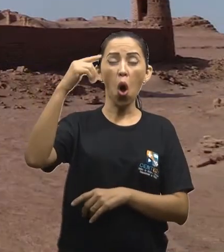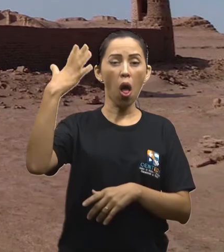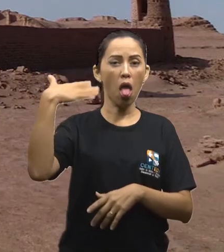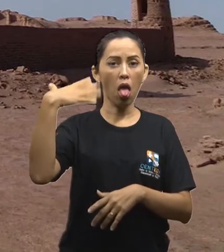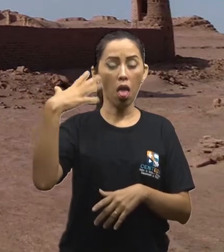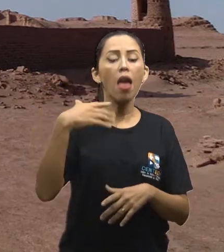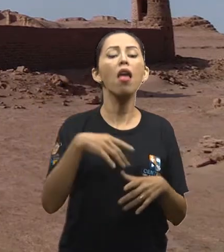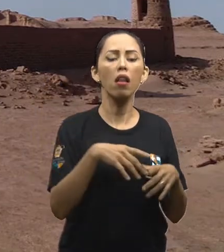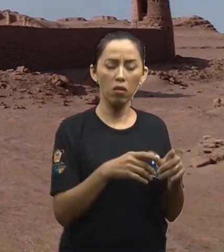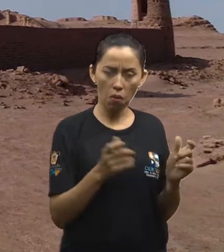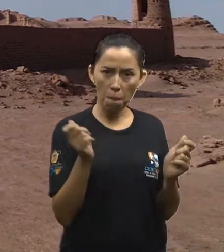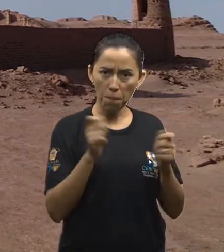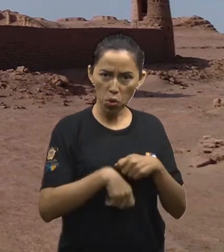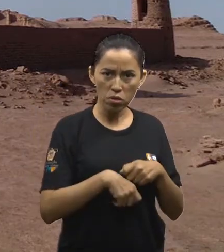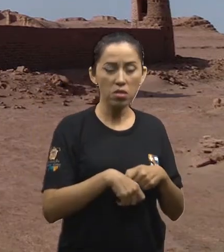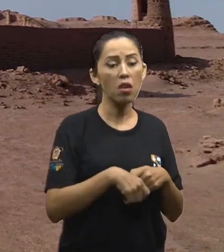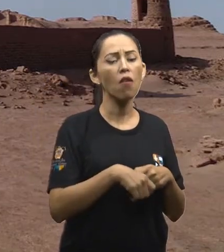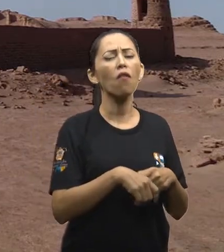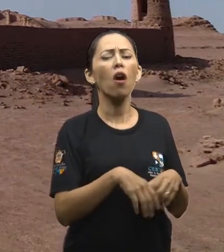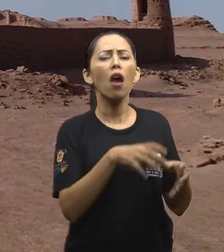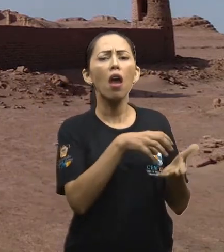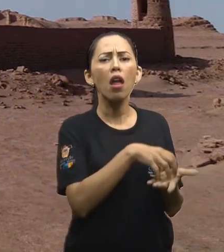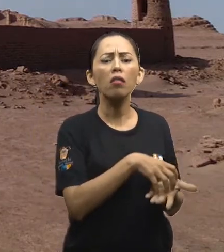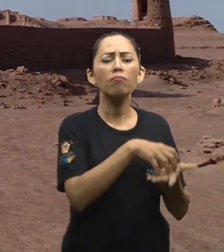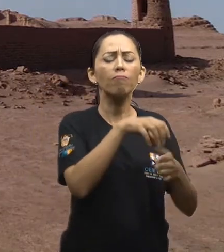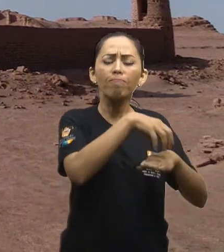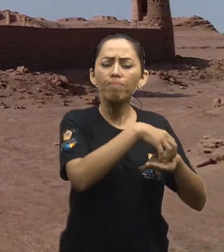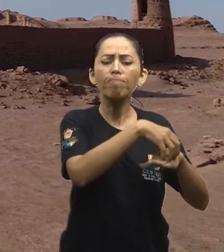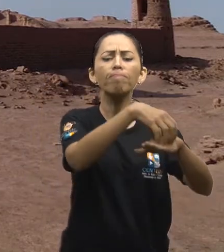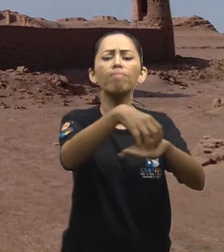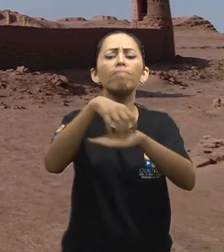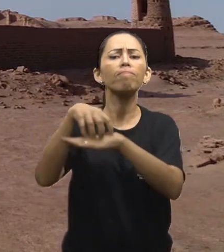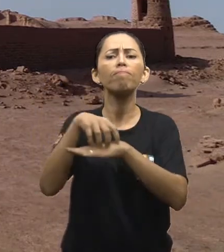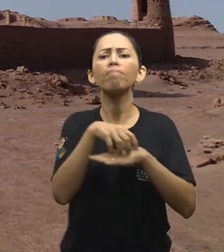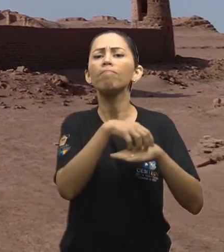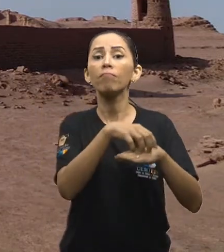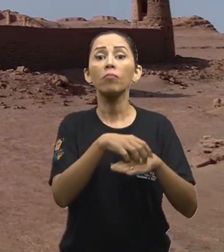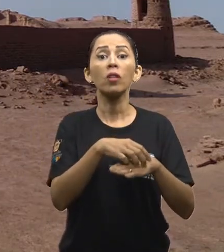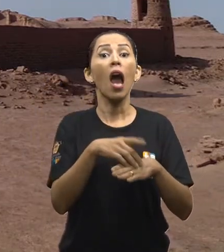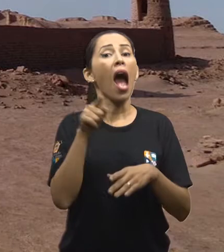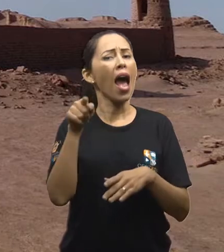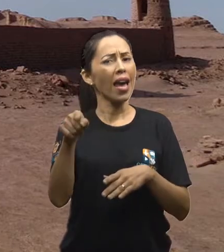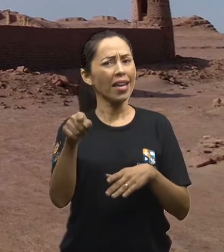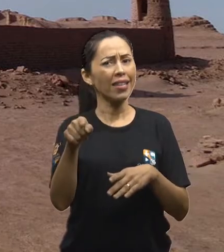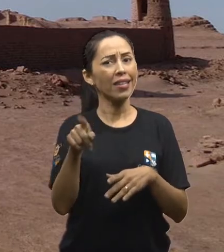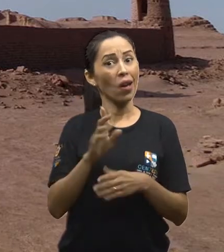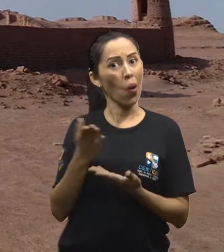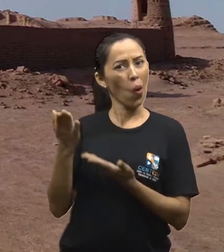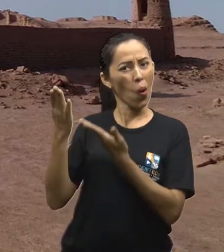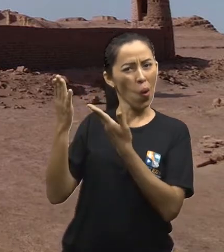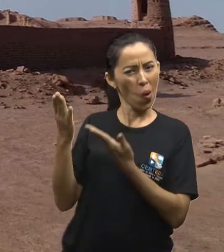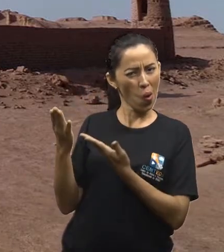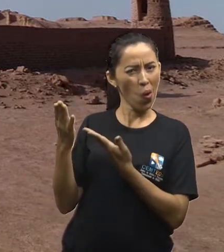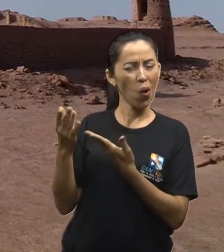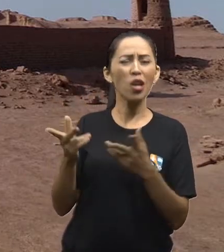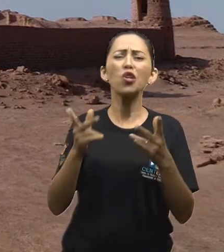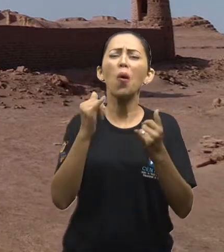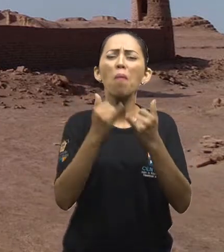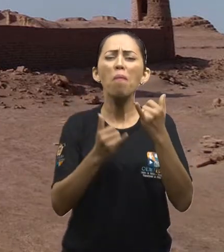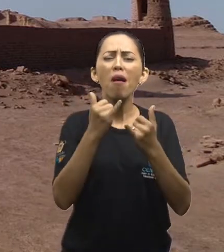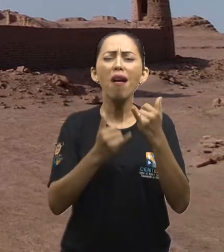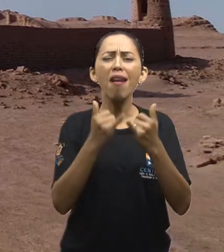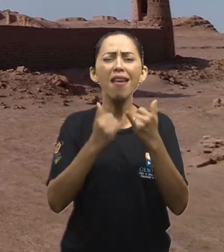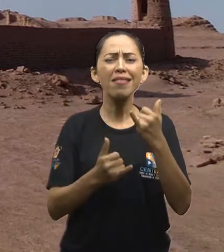Para ajudar essas caravanas, na Estrada Real Persa foram edificados um tipo de pousada, como esse aqui do lado,